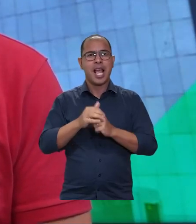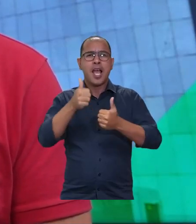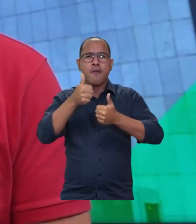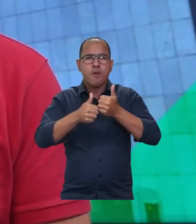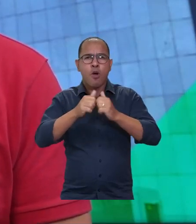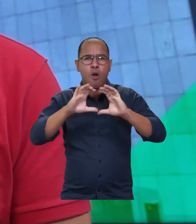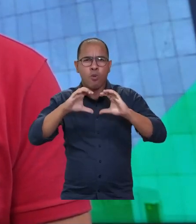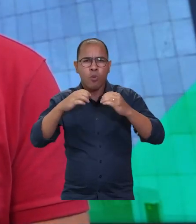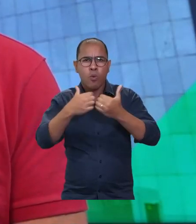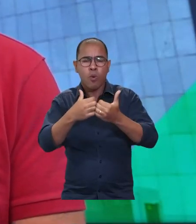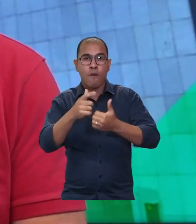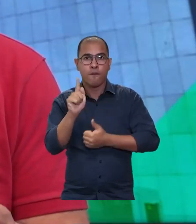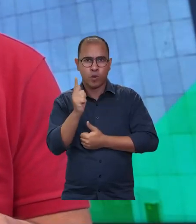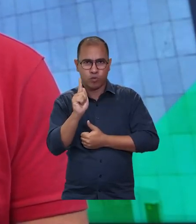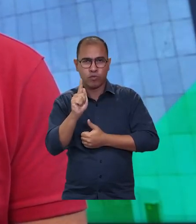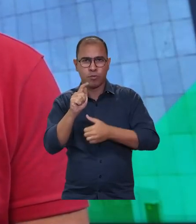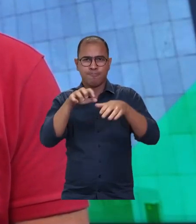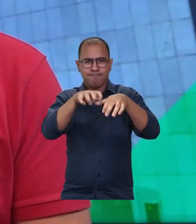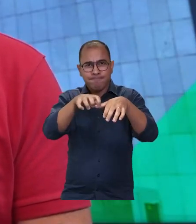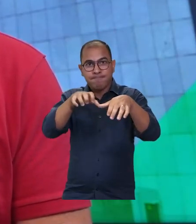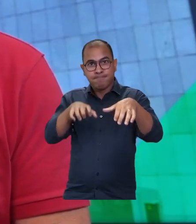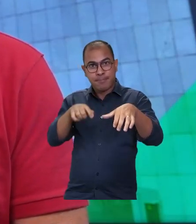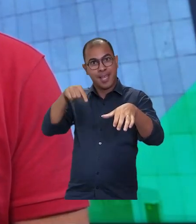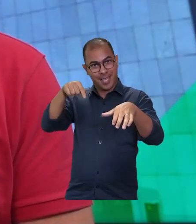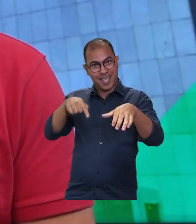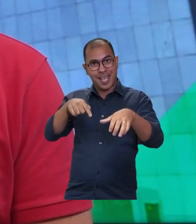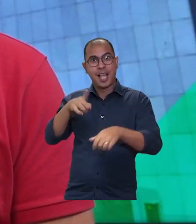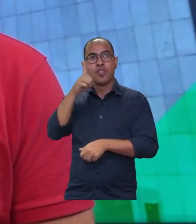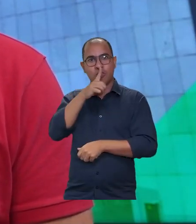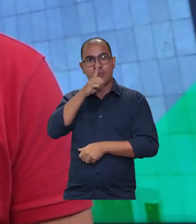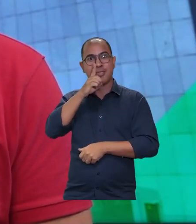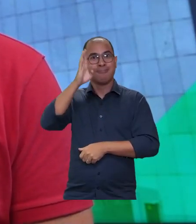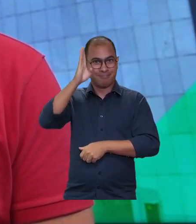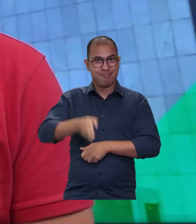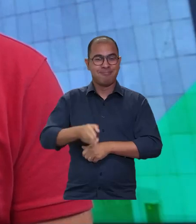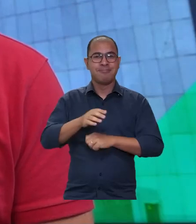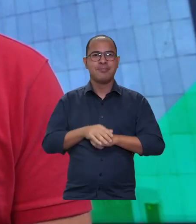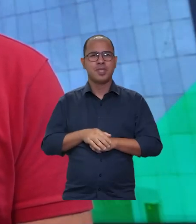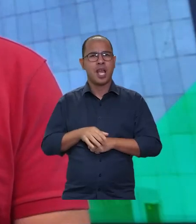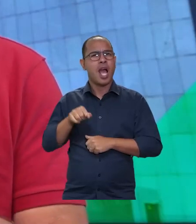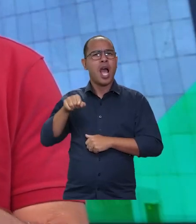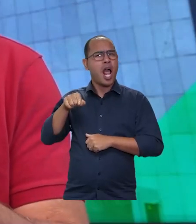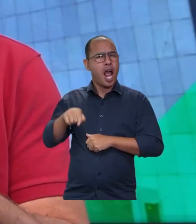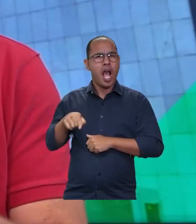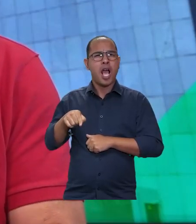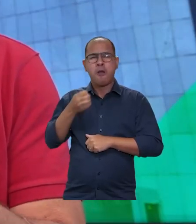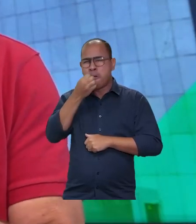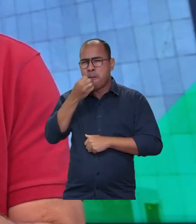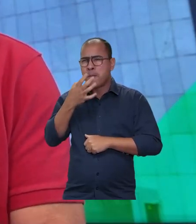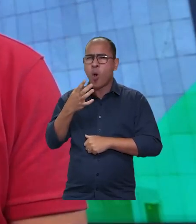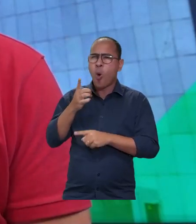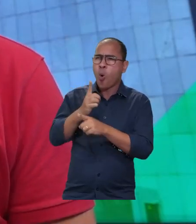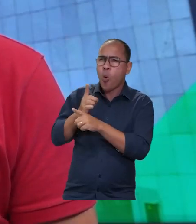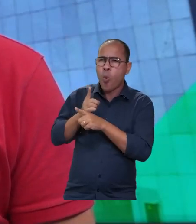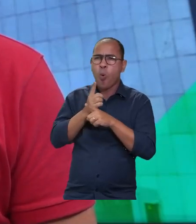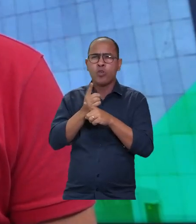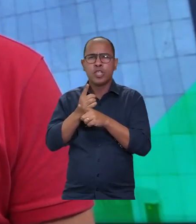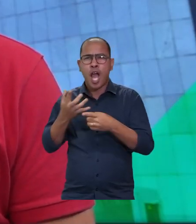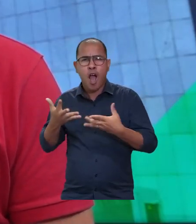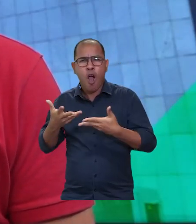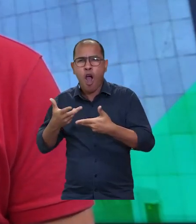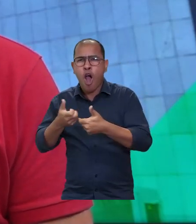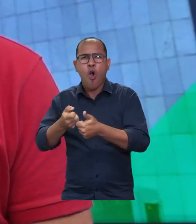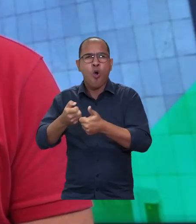a feira é realizada todos os domingos, atrás do estádio Serra Dourada. Ela é um importante ponto de encontro